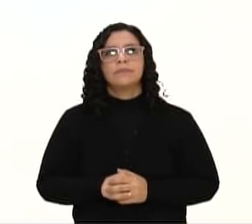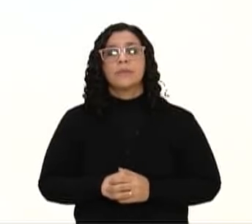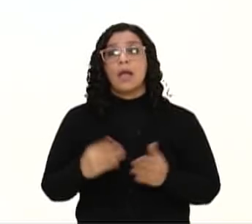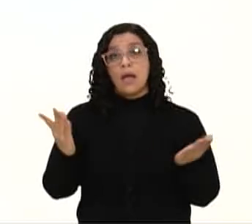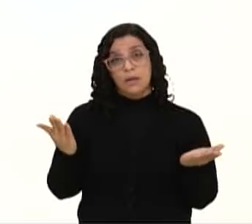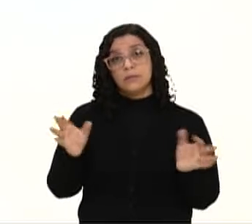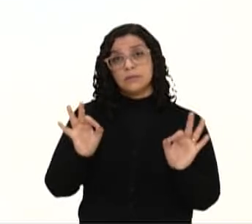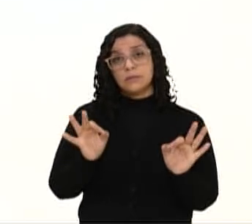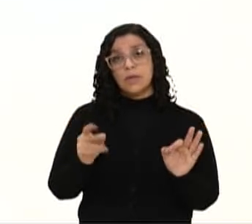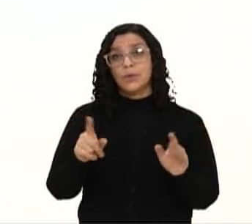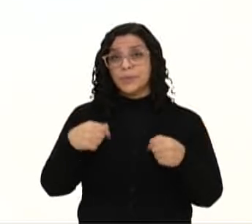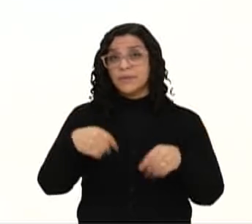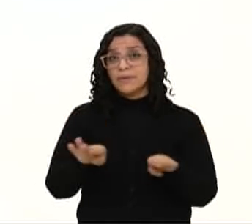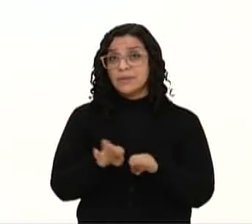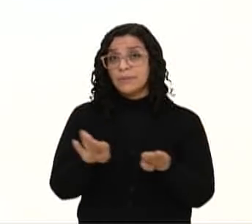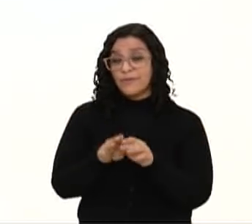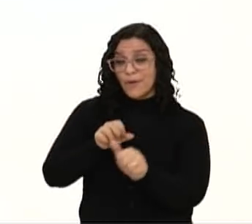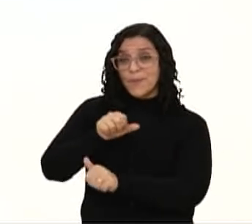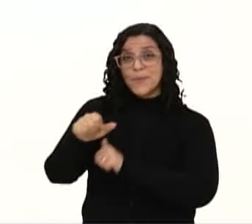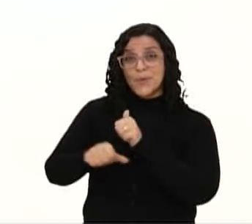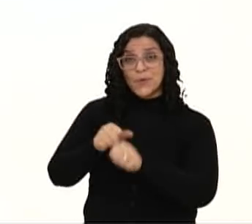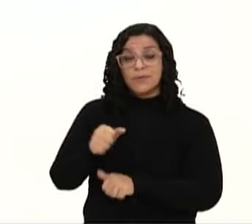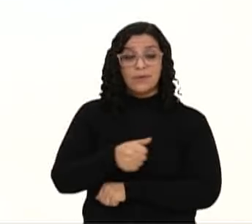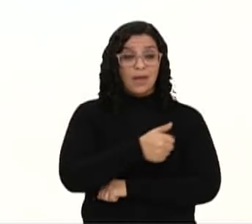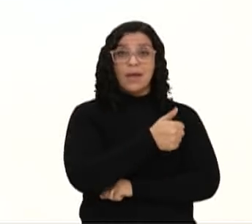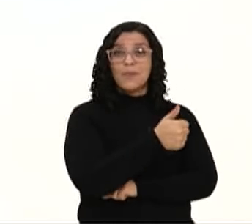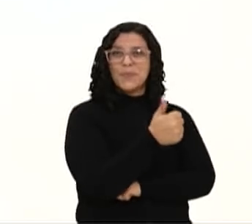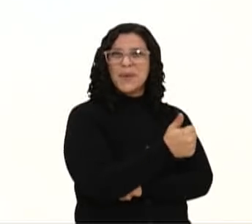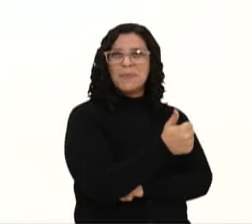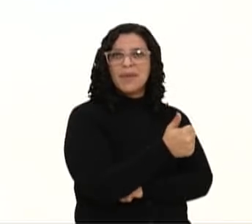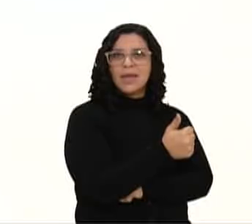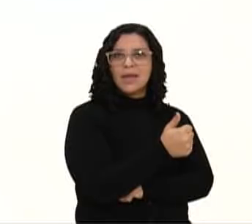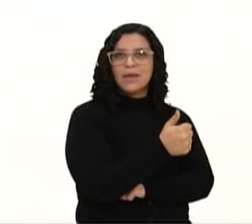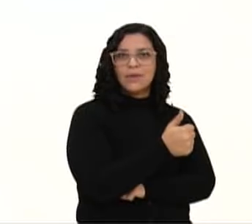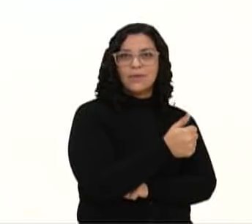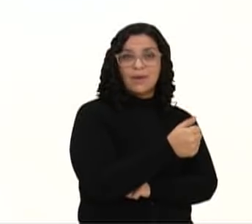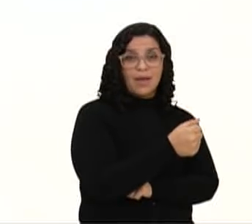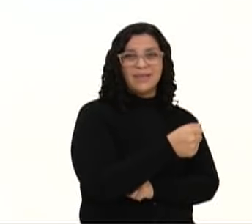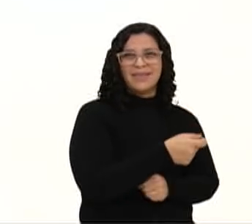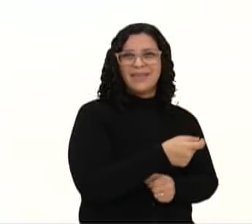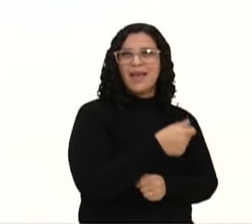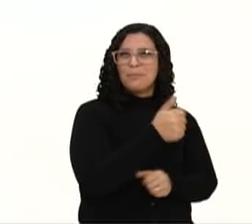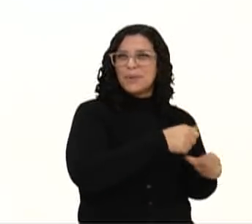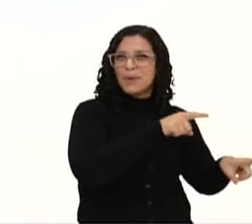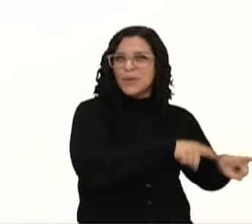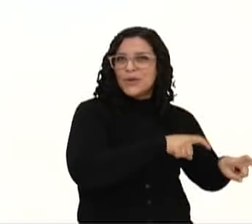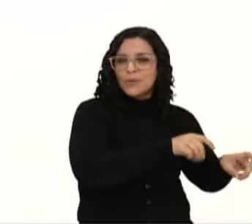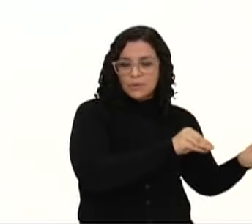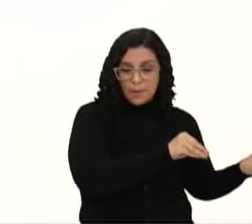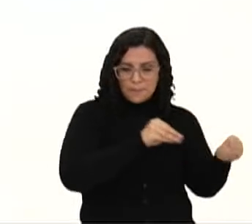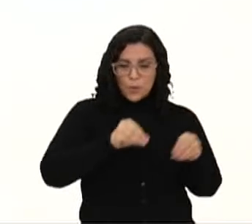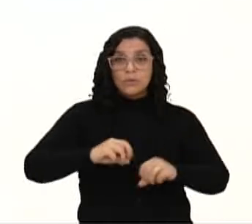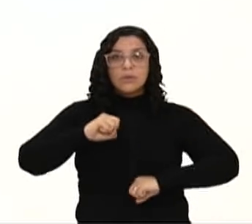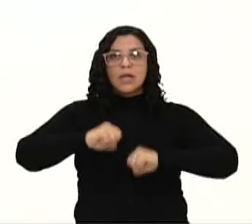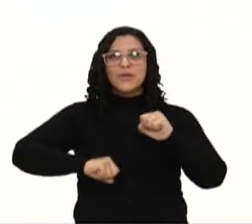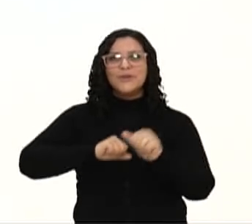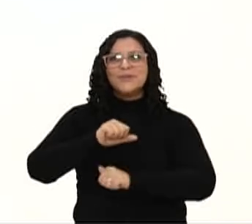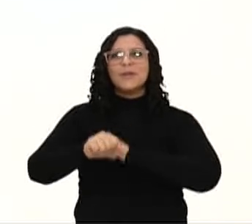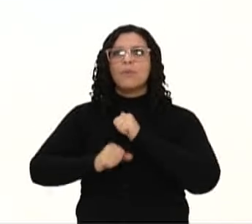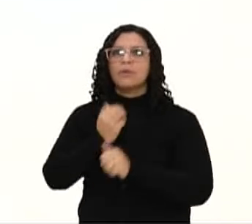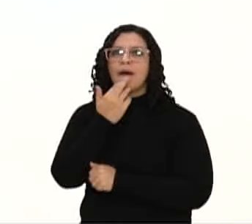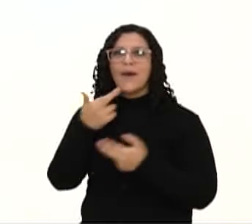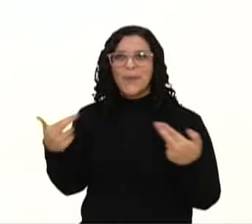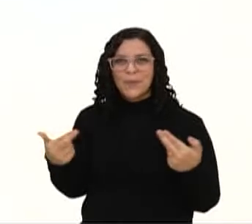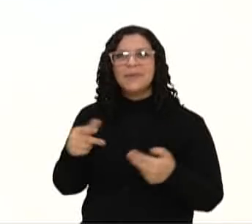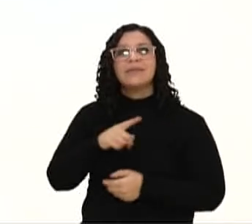Não podia ser outro, né, senão a transformação ali dos gêneros alimentícios, ou seja, está ligado à questão da indústria alimentícia, da indústria